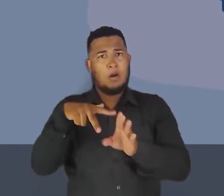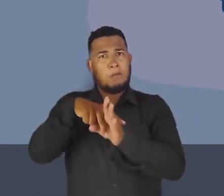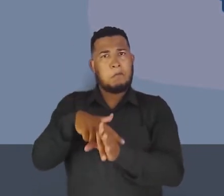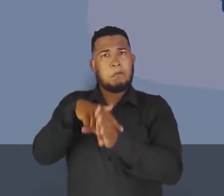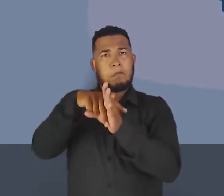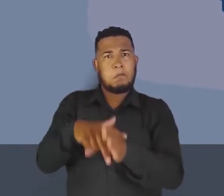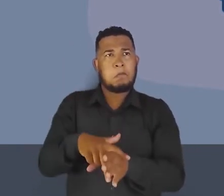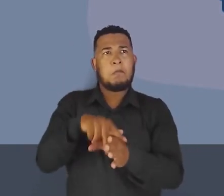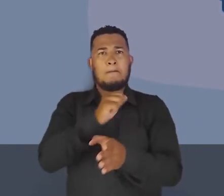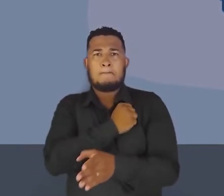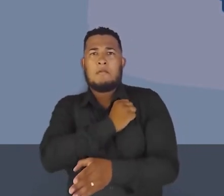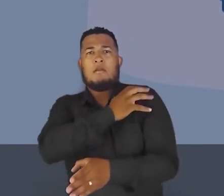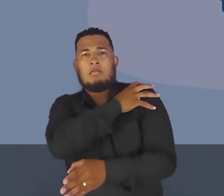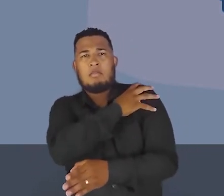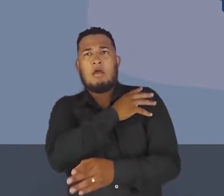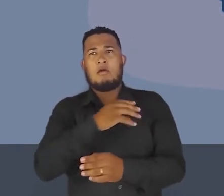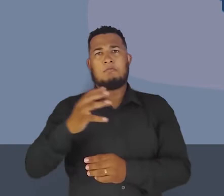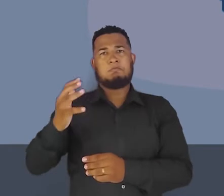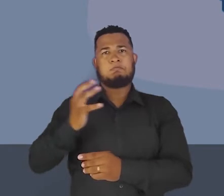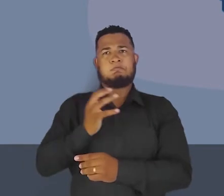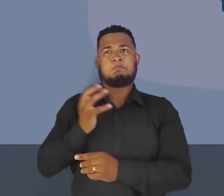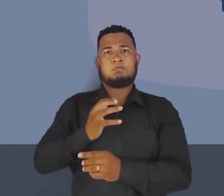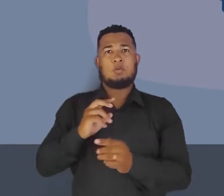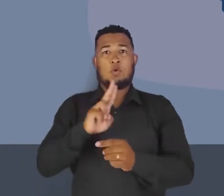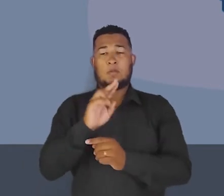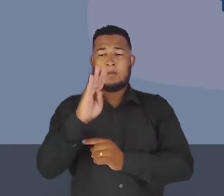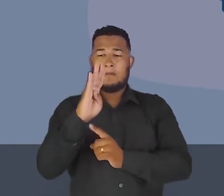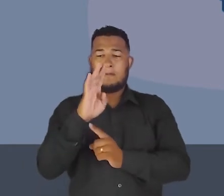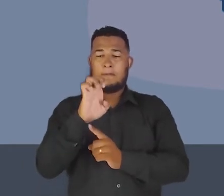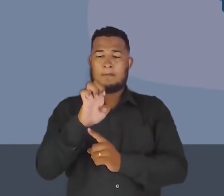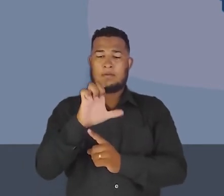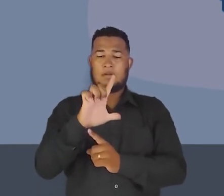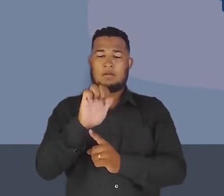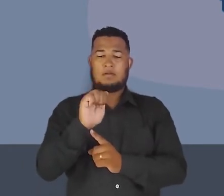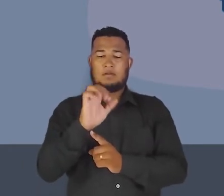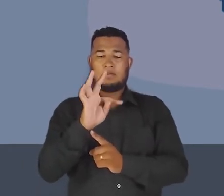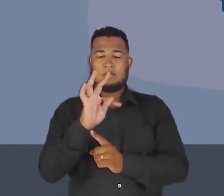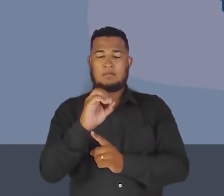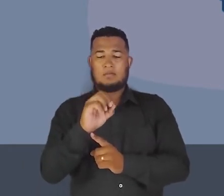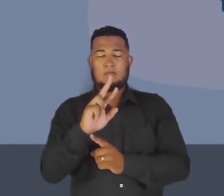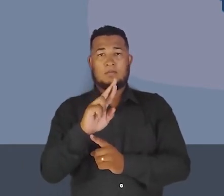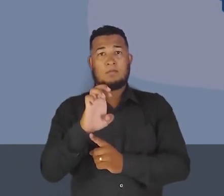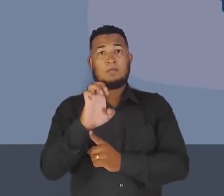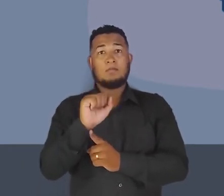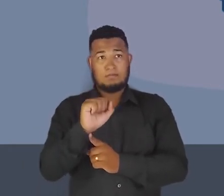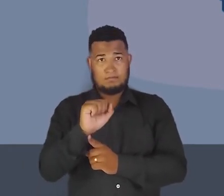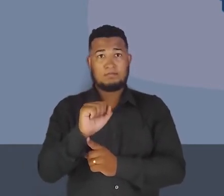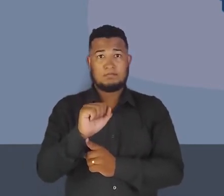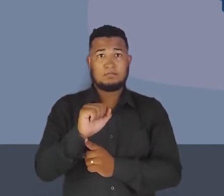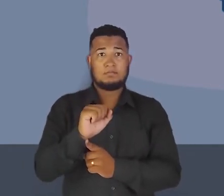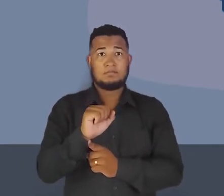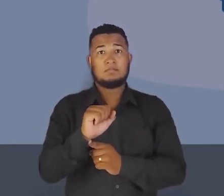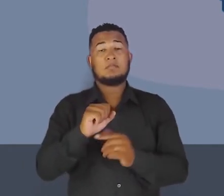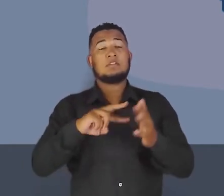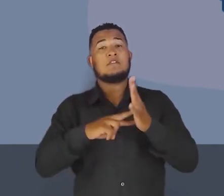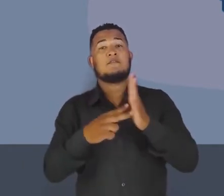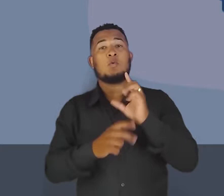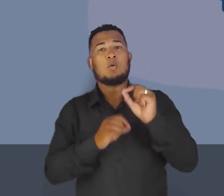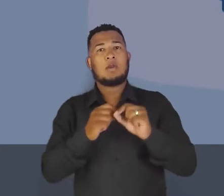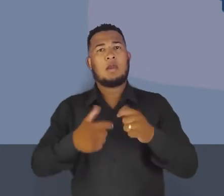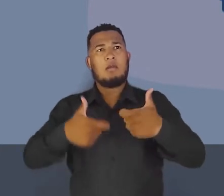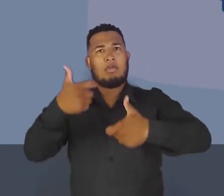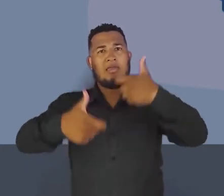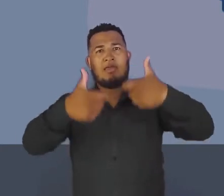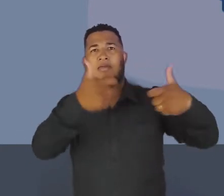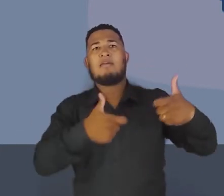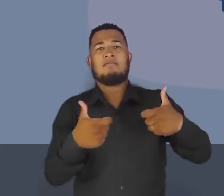alguns militares, que eram chamados de belatores. O belatores vem do latim bellum, que significa